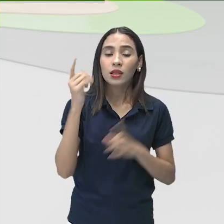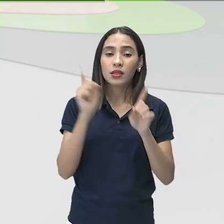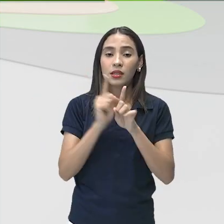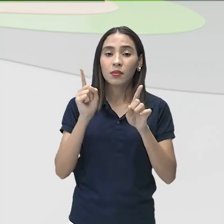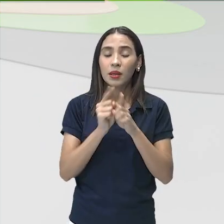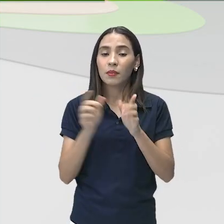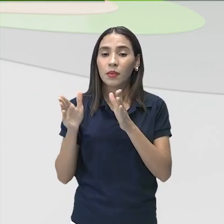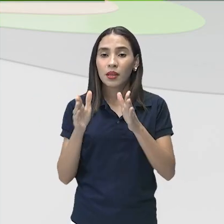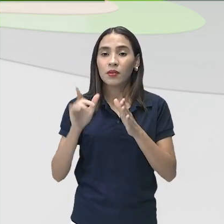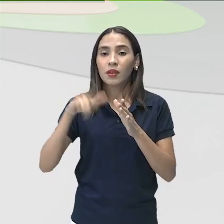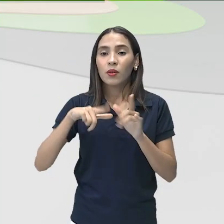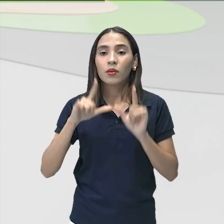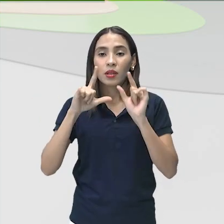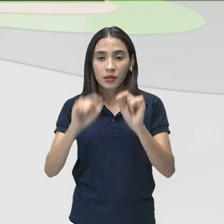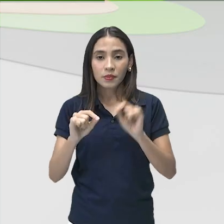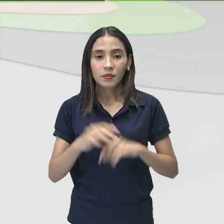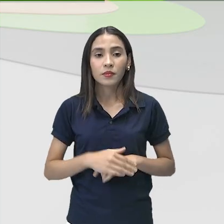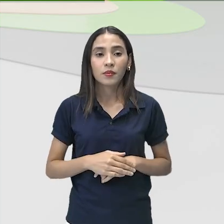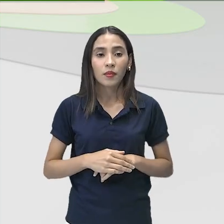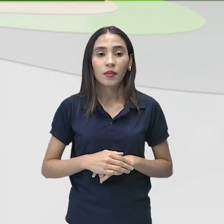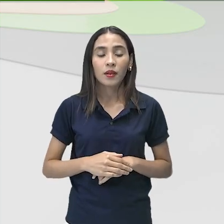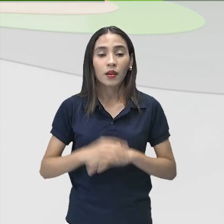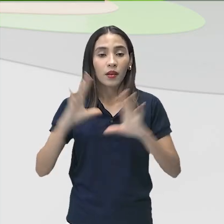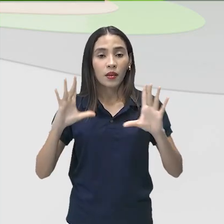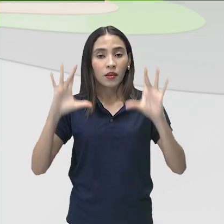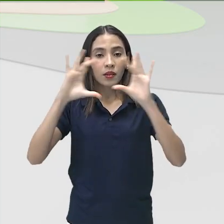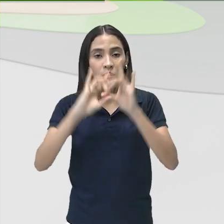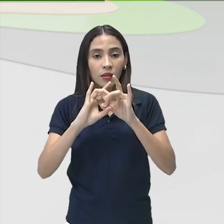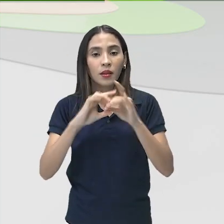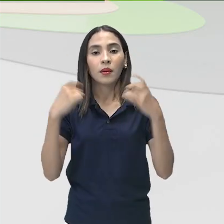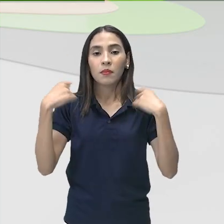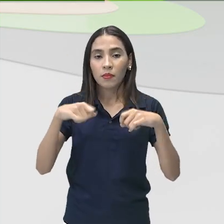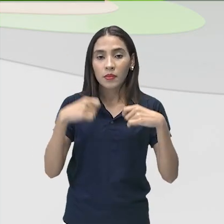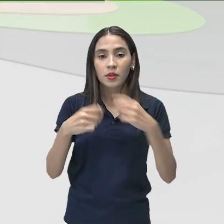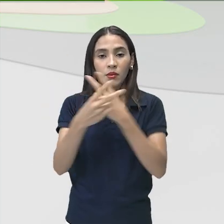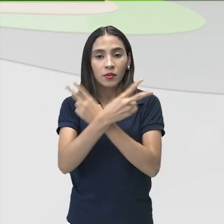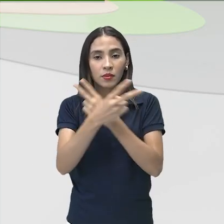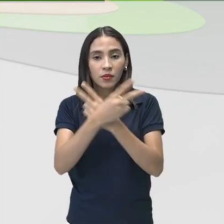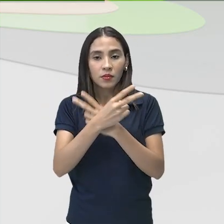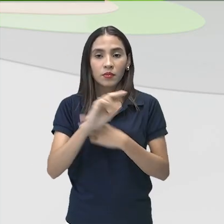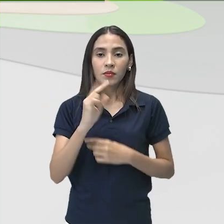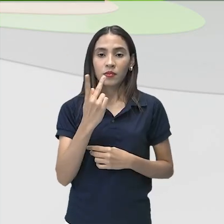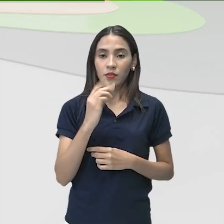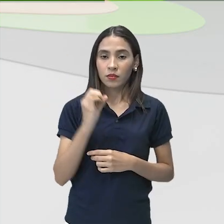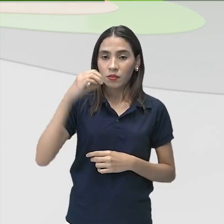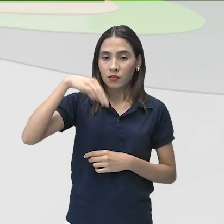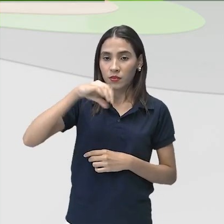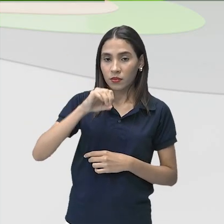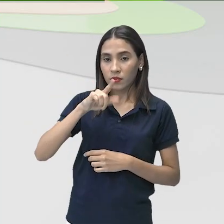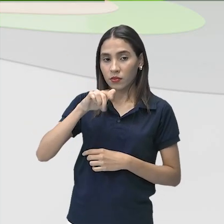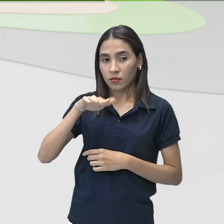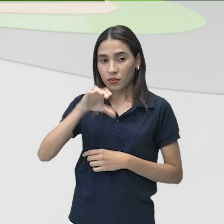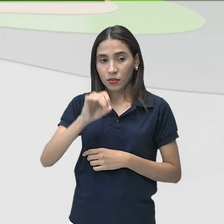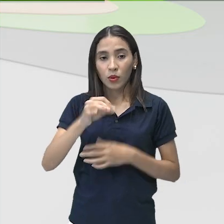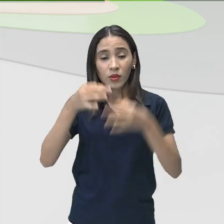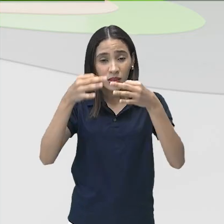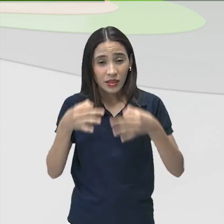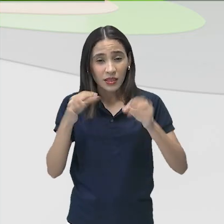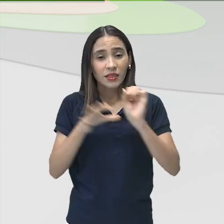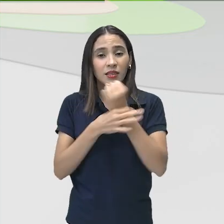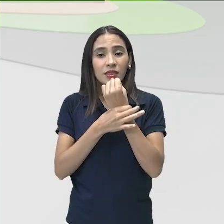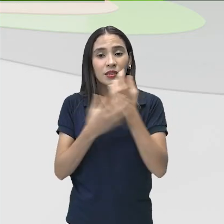dessa fase está no fato de que o pareamento preciso dos cromossomos homólogos garante que eles fiquem